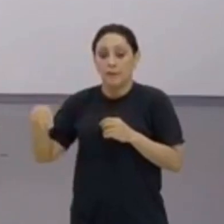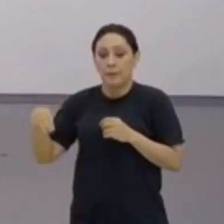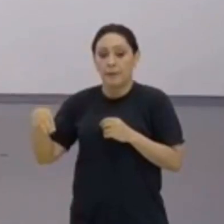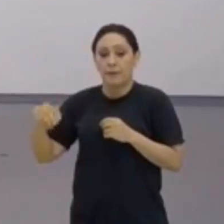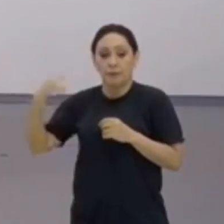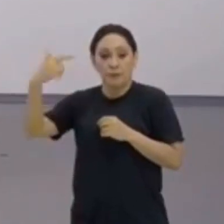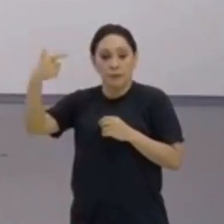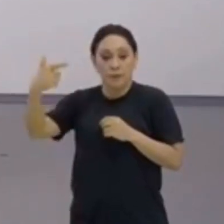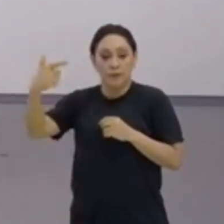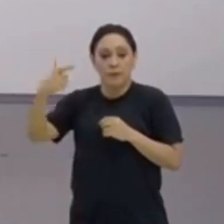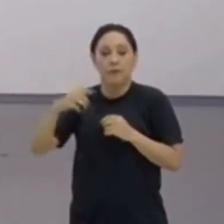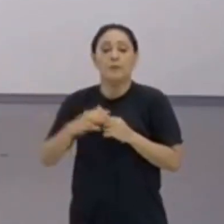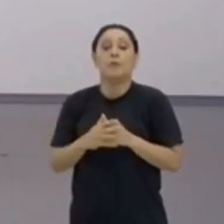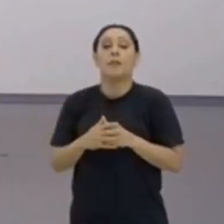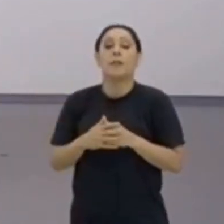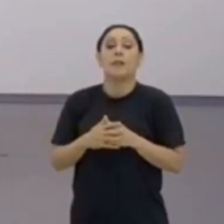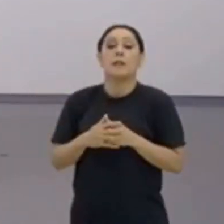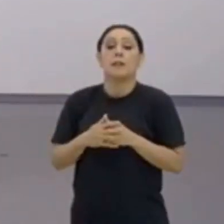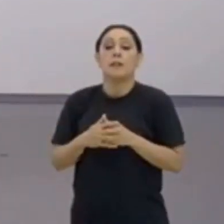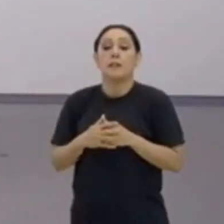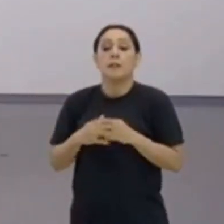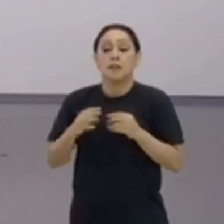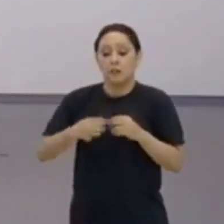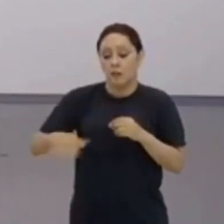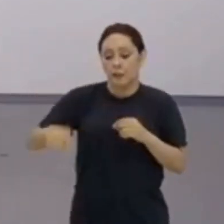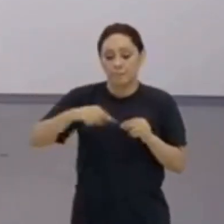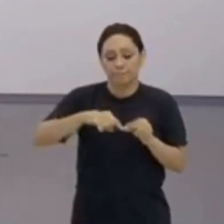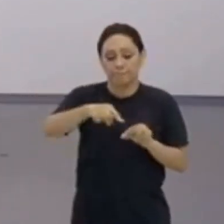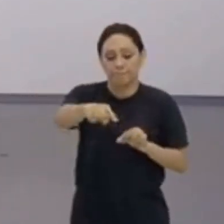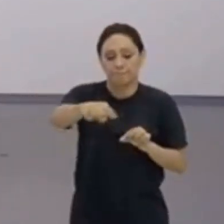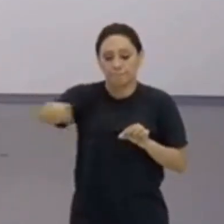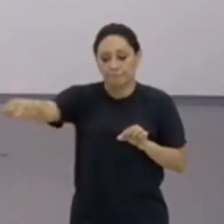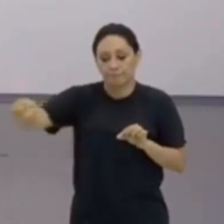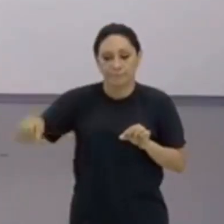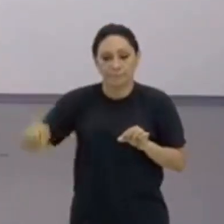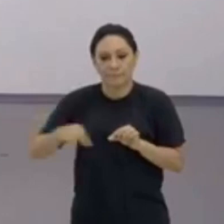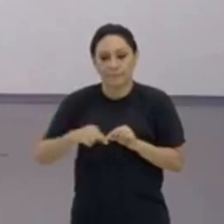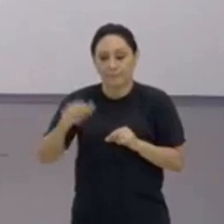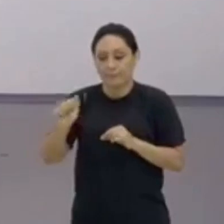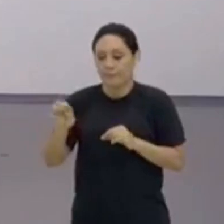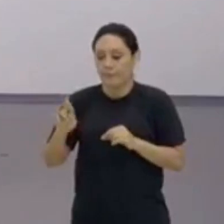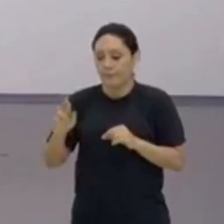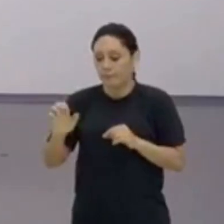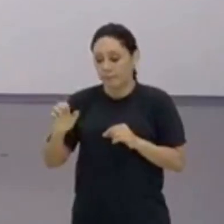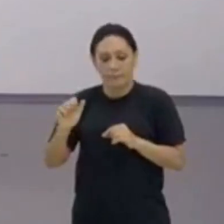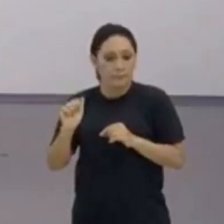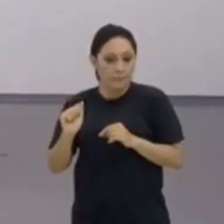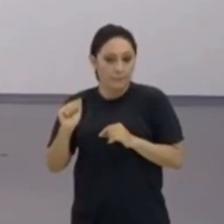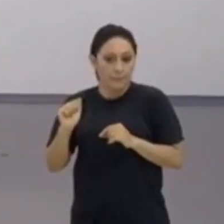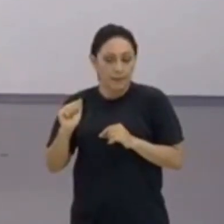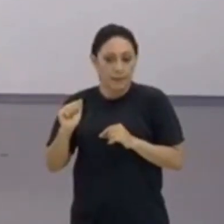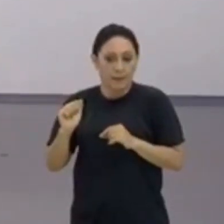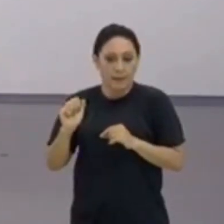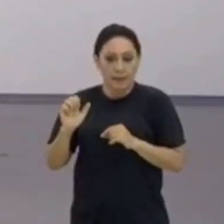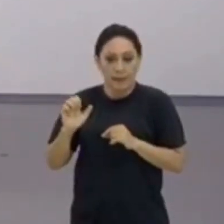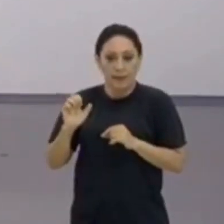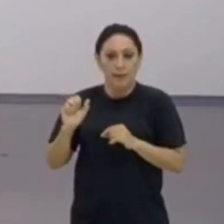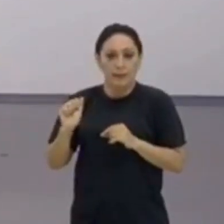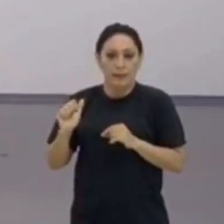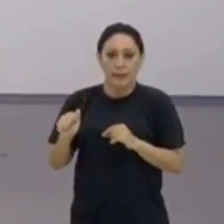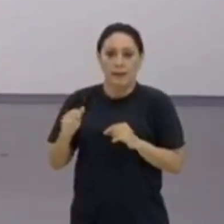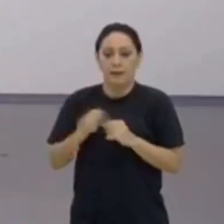30 metros quadrados, opa, 30 metros quadrados de área. Isso. Primeira mancada do